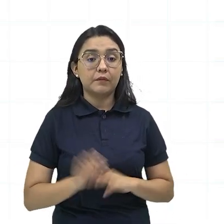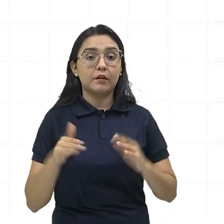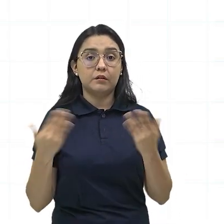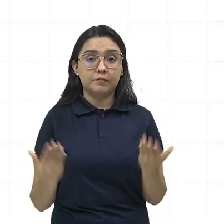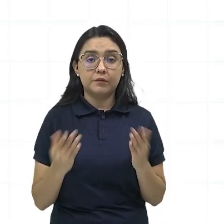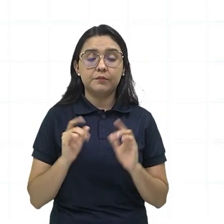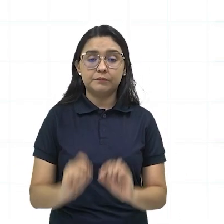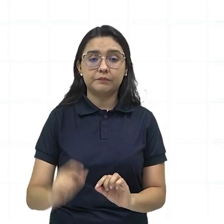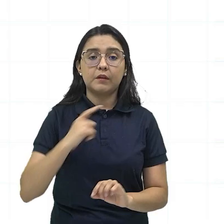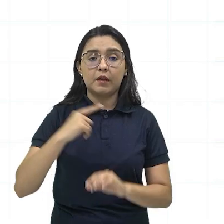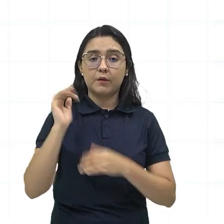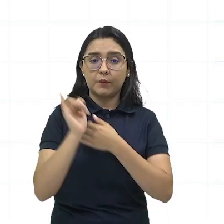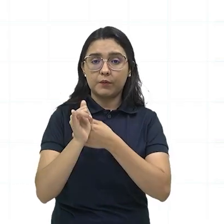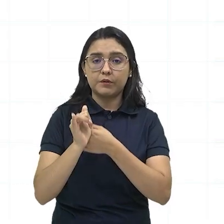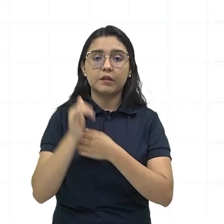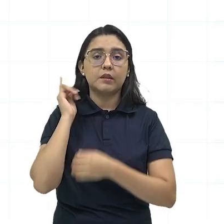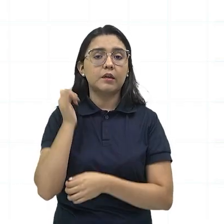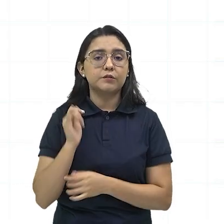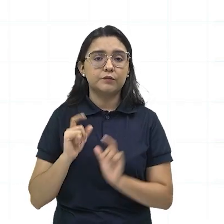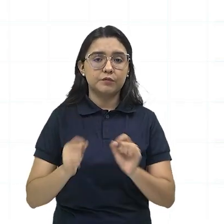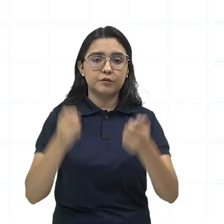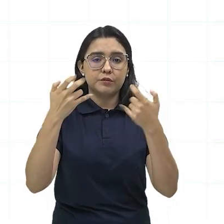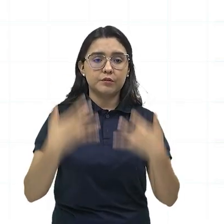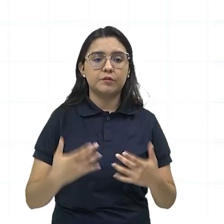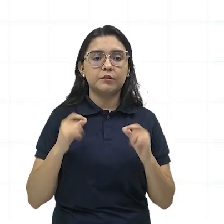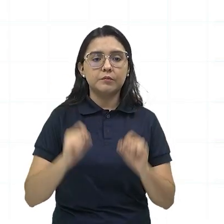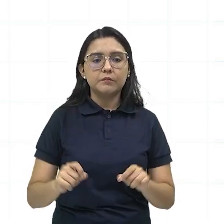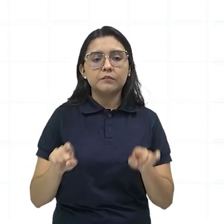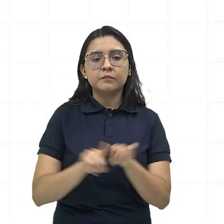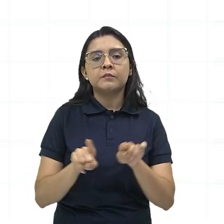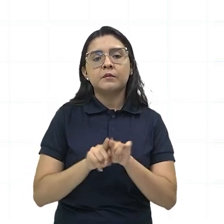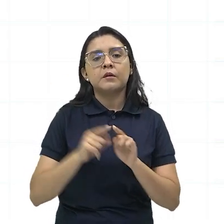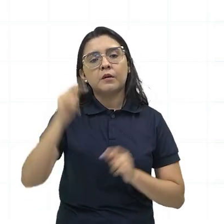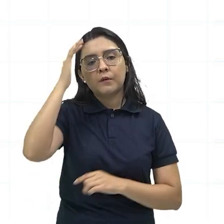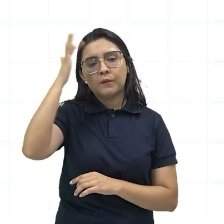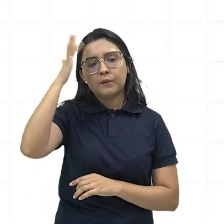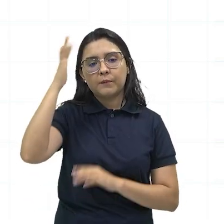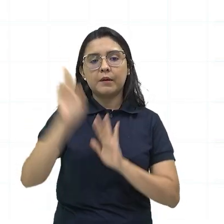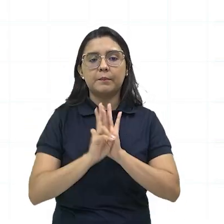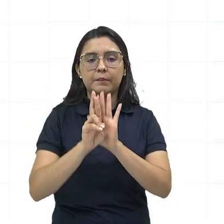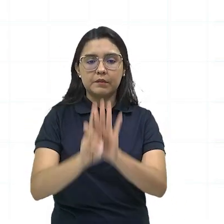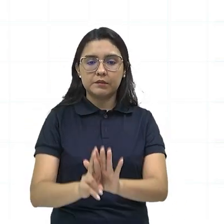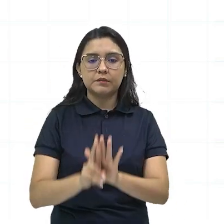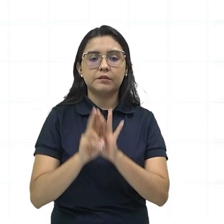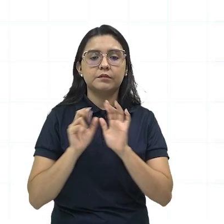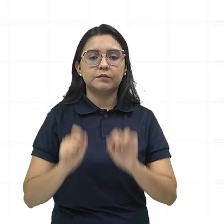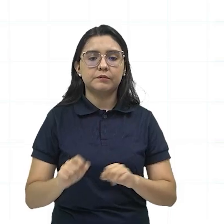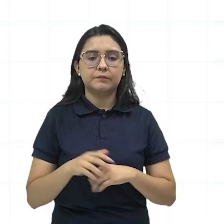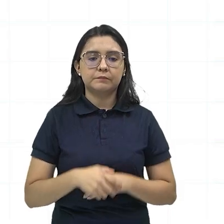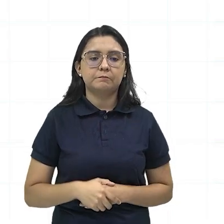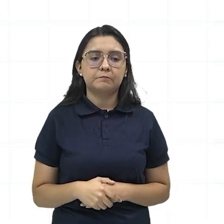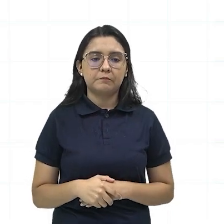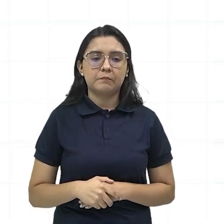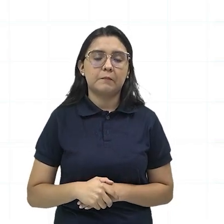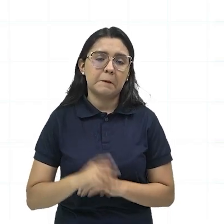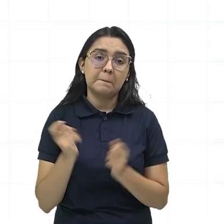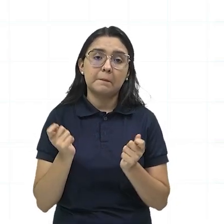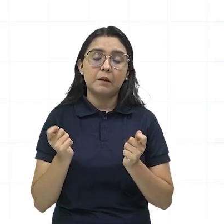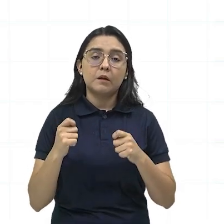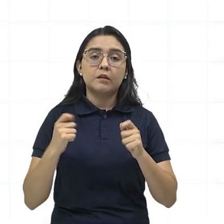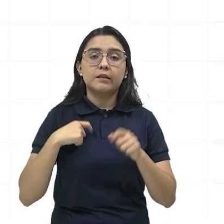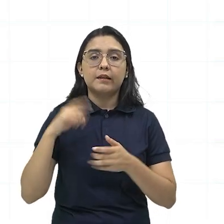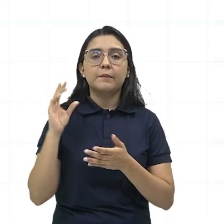forma, a crônica narrativa aborda o campo ficcional como uma representação possível da